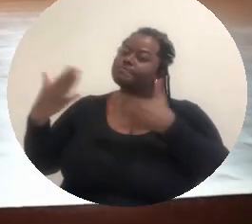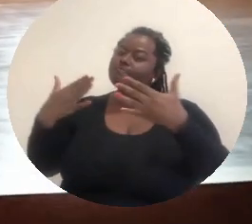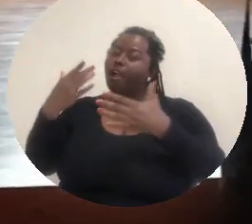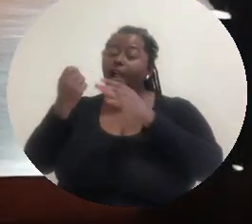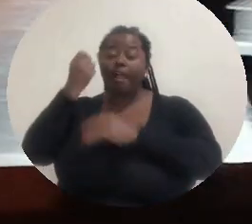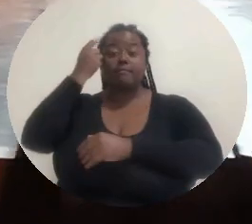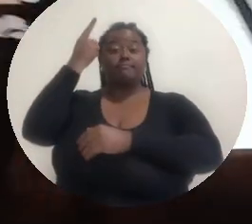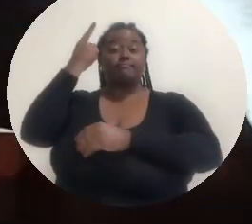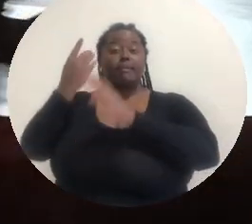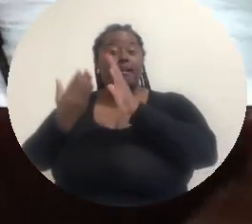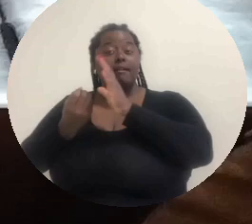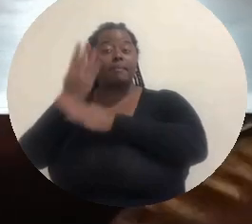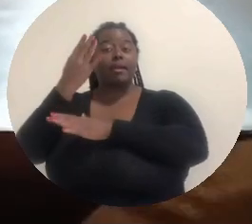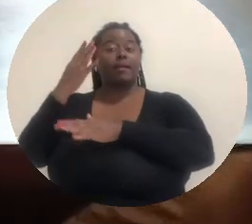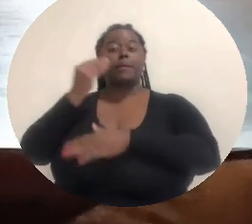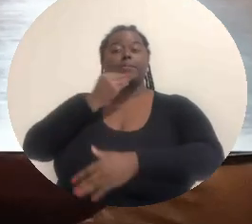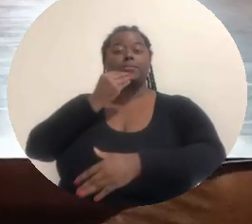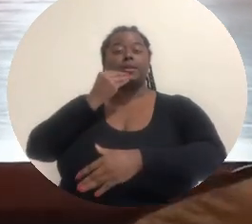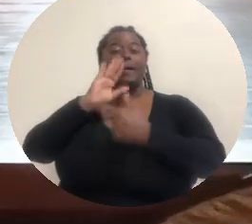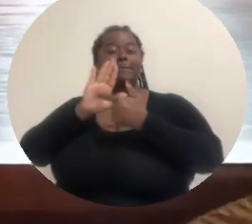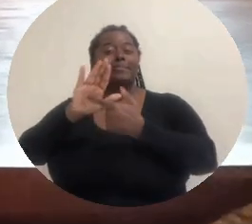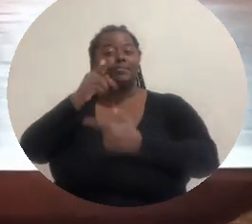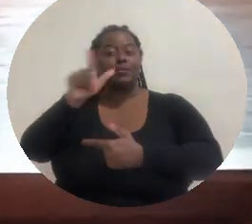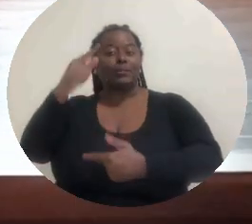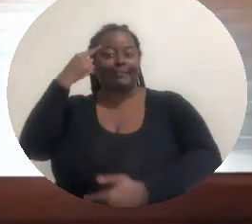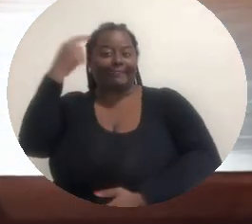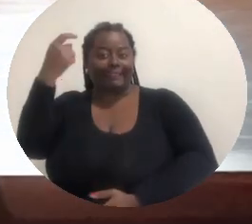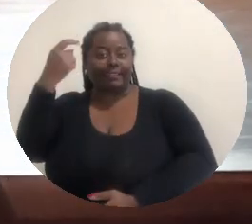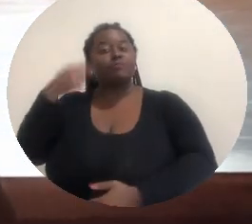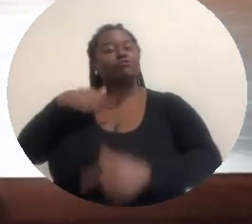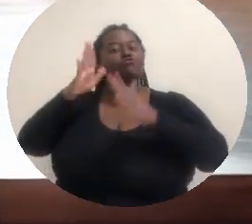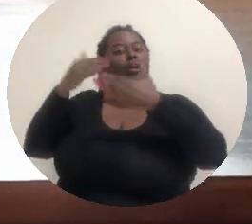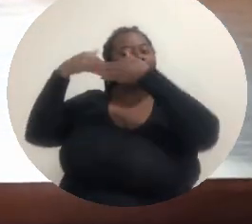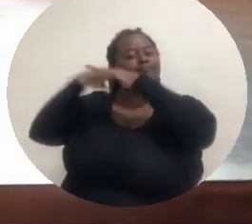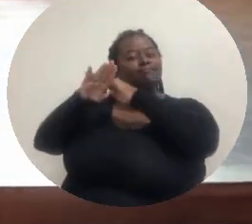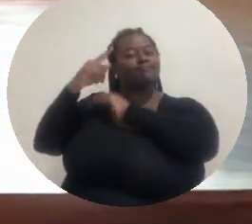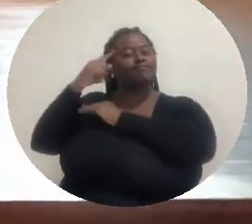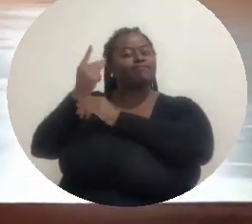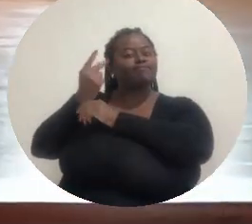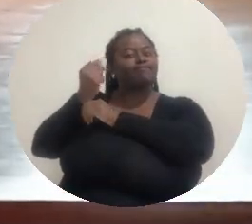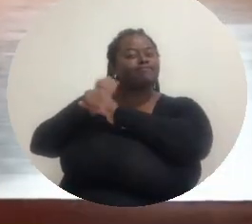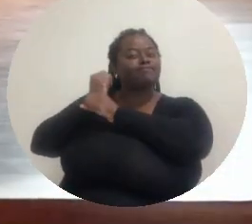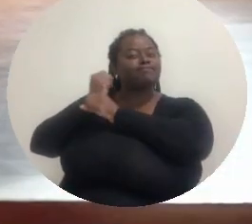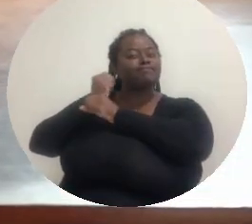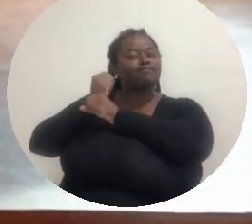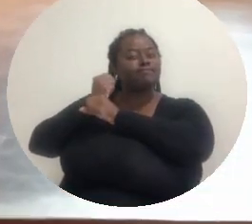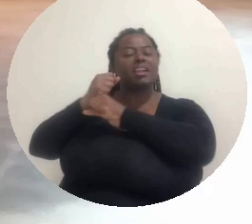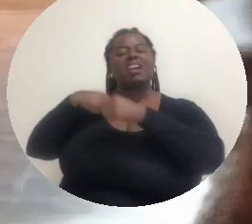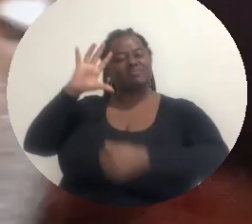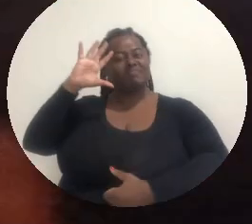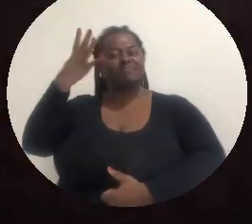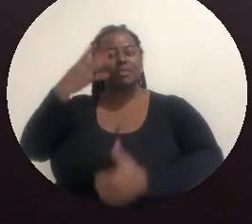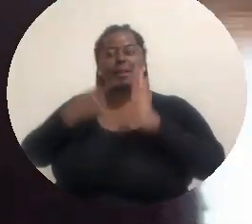apresentar outra ideia. E como ela era uma ideia que eu já estava na cabeça há muito tempo, eu resolvi apresentar mesmo assim, mesmo